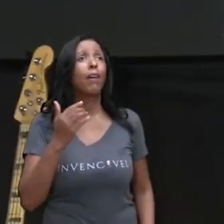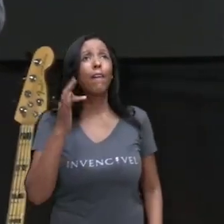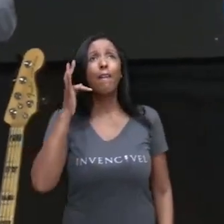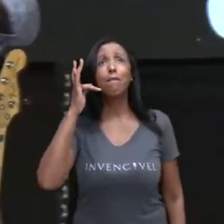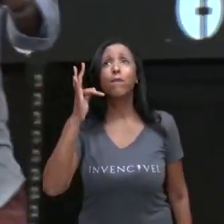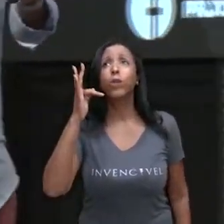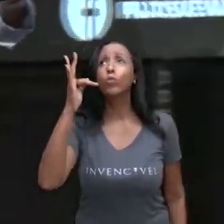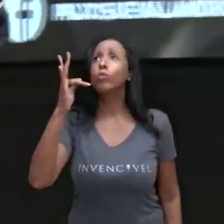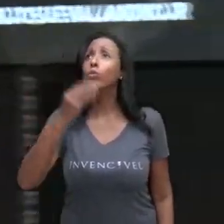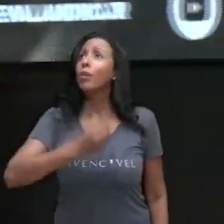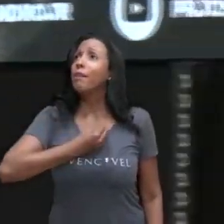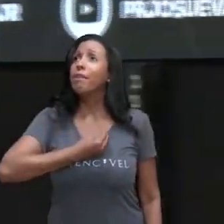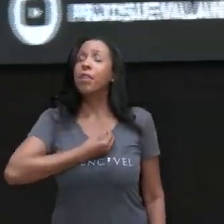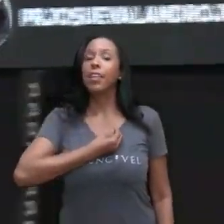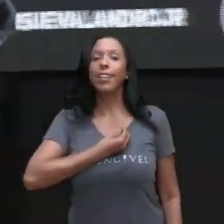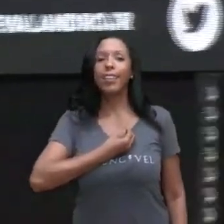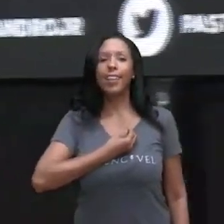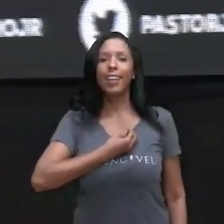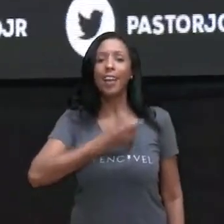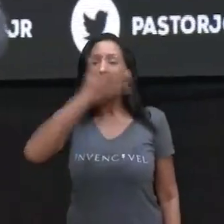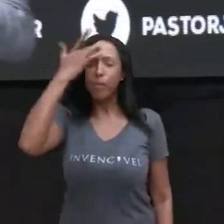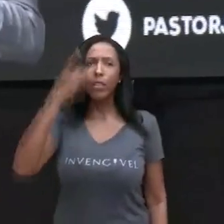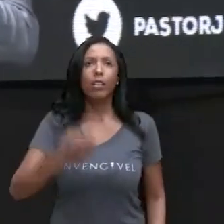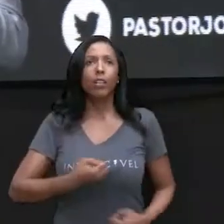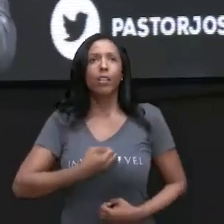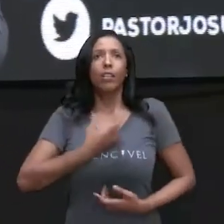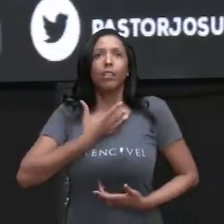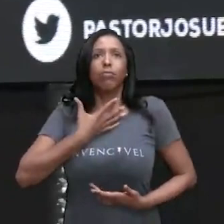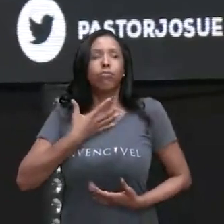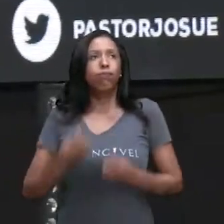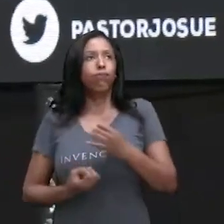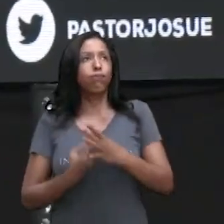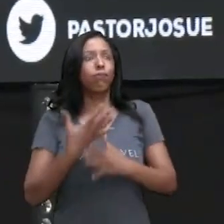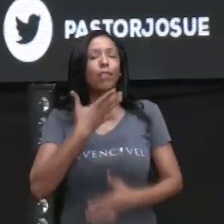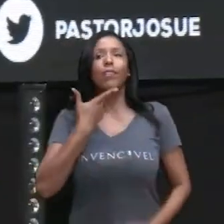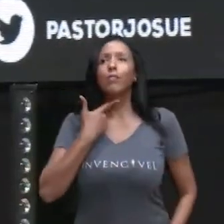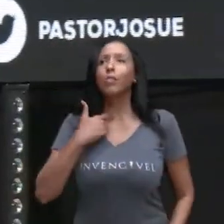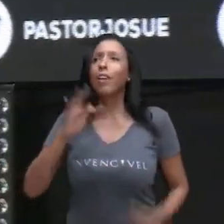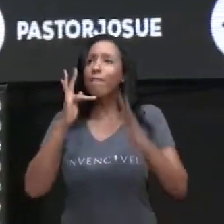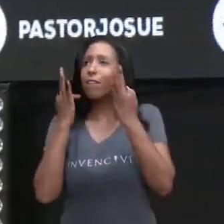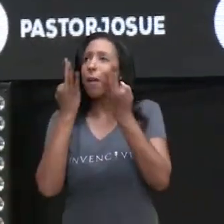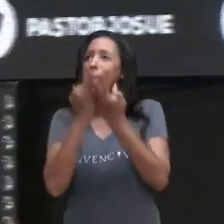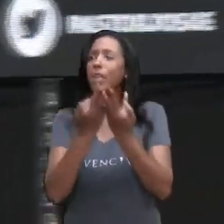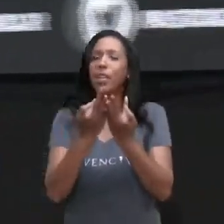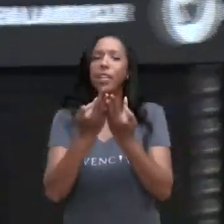de resgatar a família, eles começam a ter vontade de falar para o filho que tinha vergonha deles, ei filho, você vai ter orgulho de